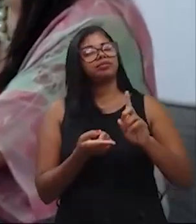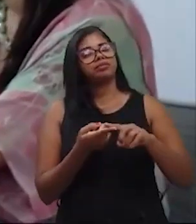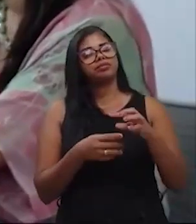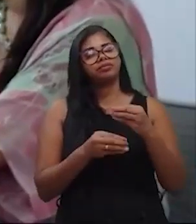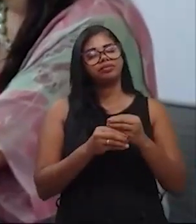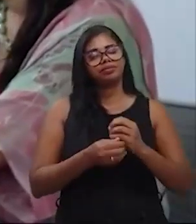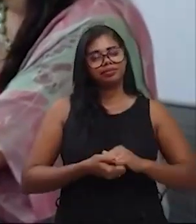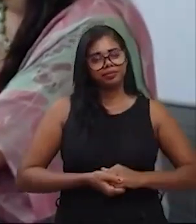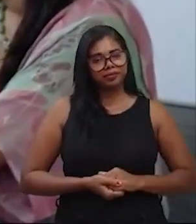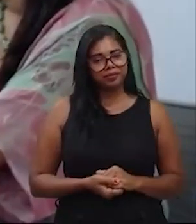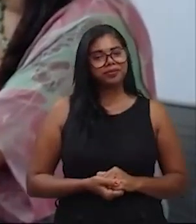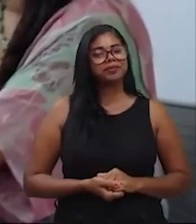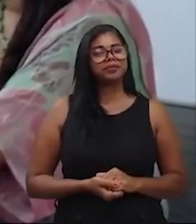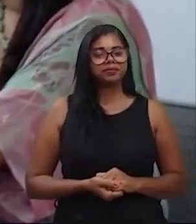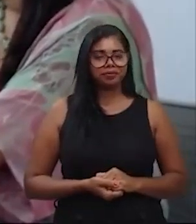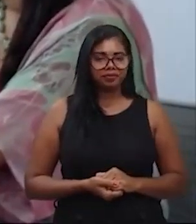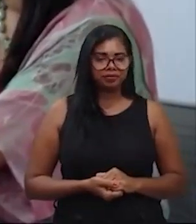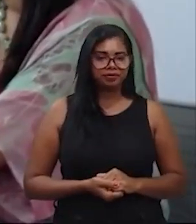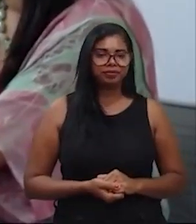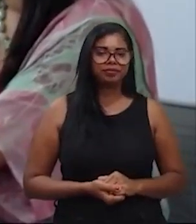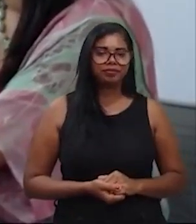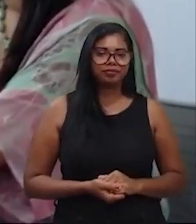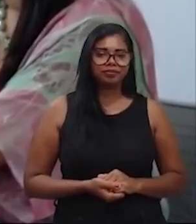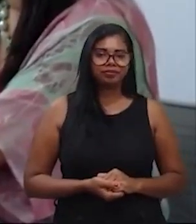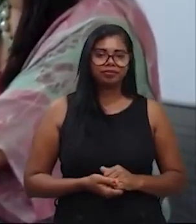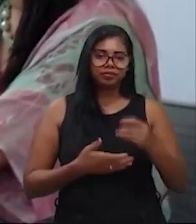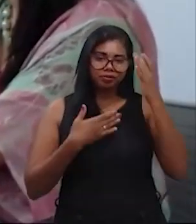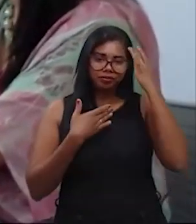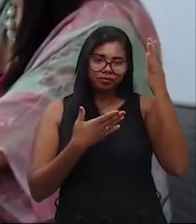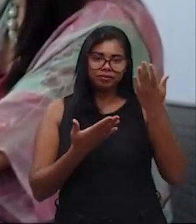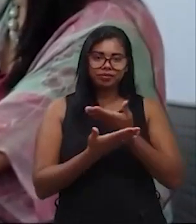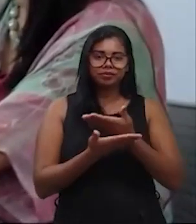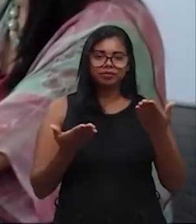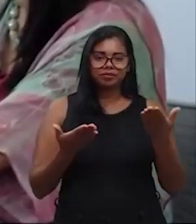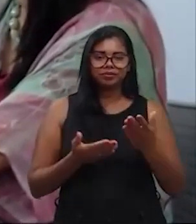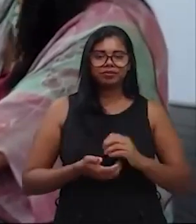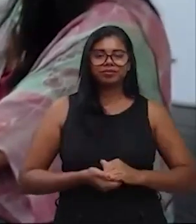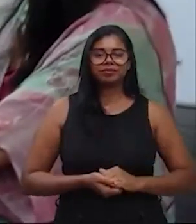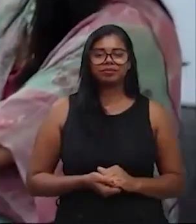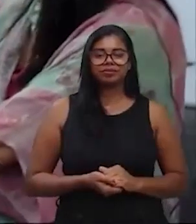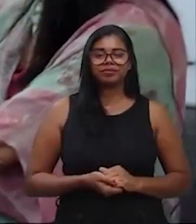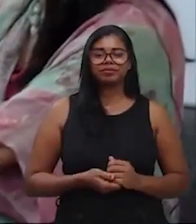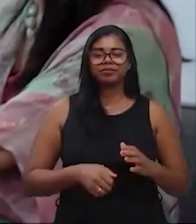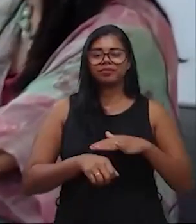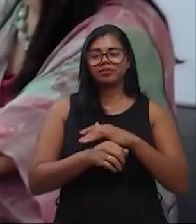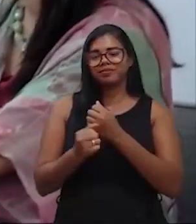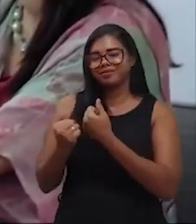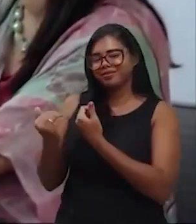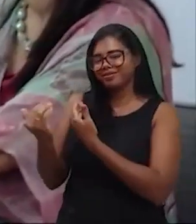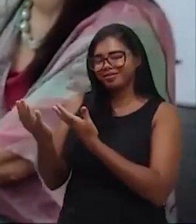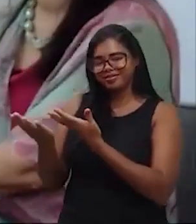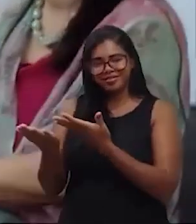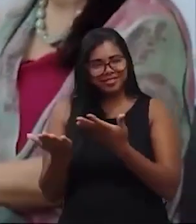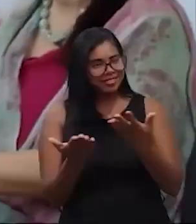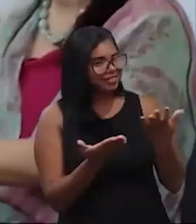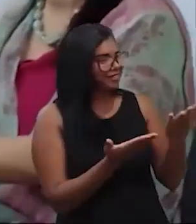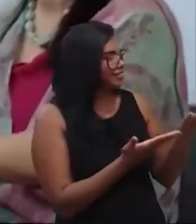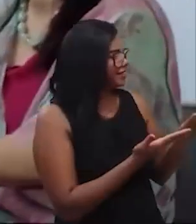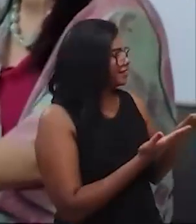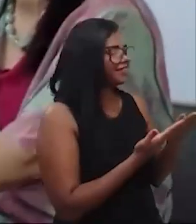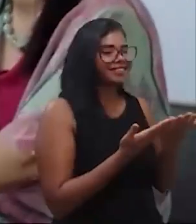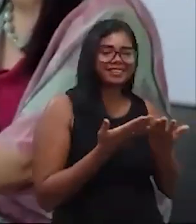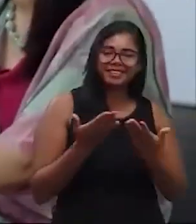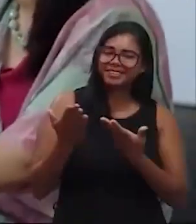gente tem de fazer. Então, agradeço muito, né, a companhia das